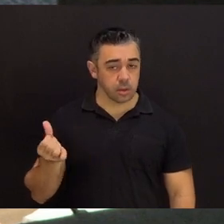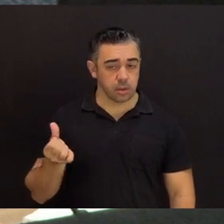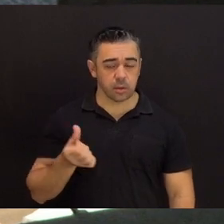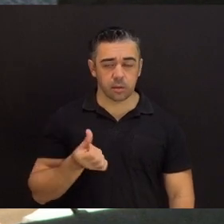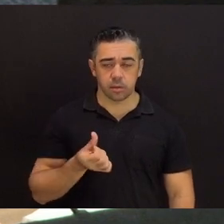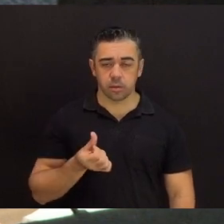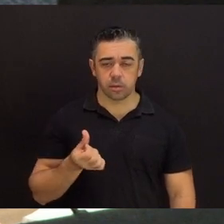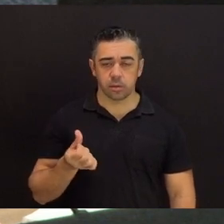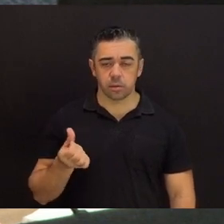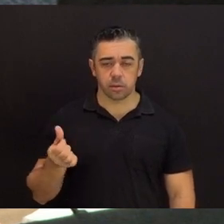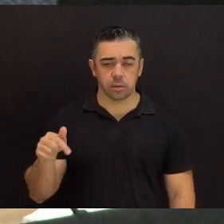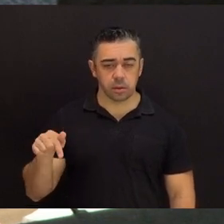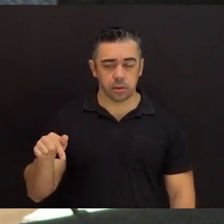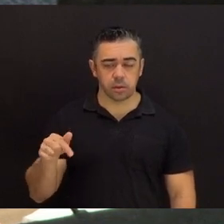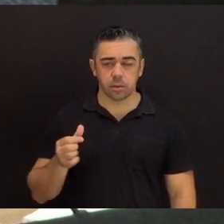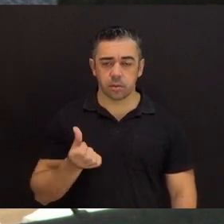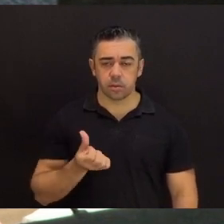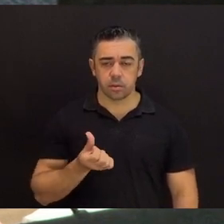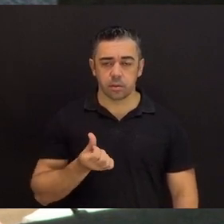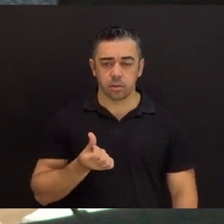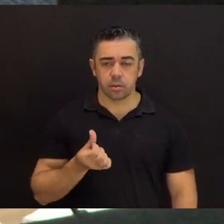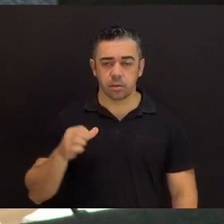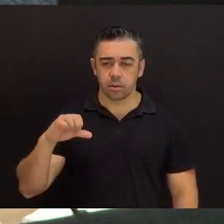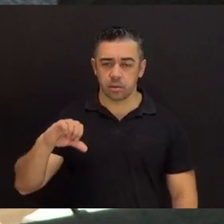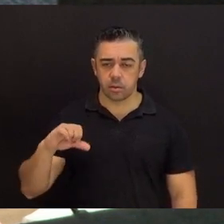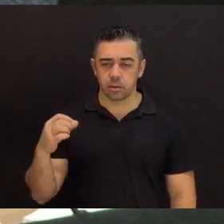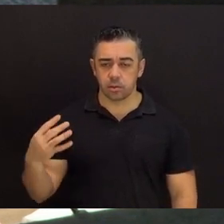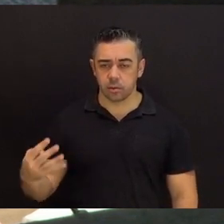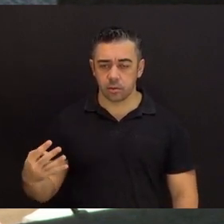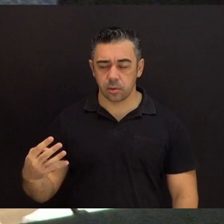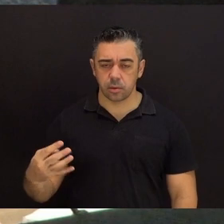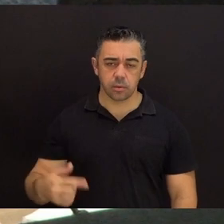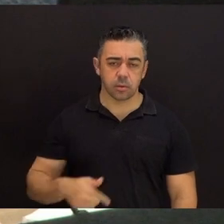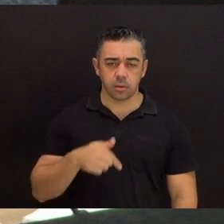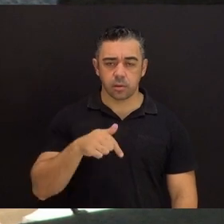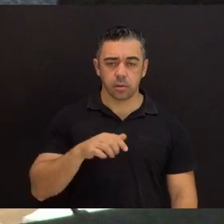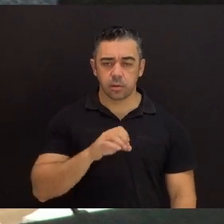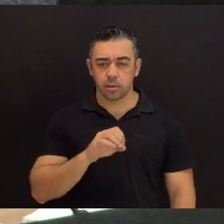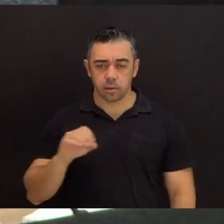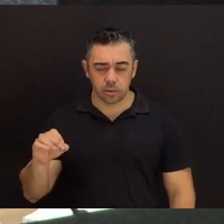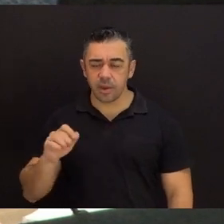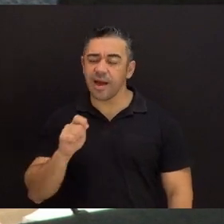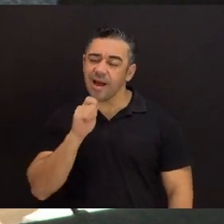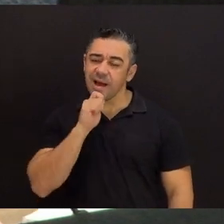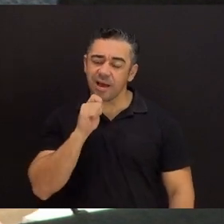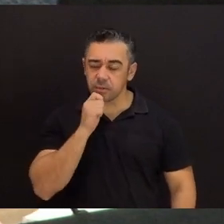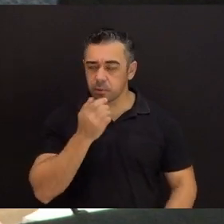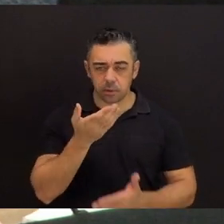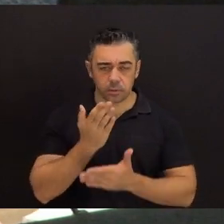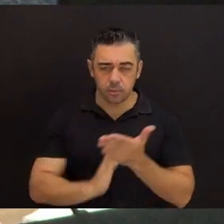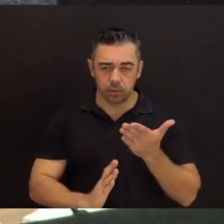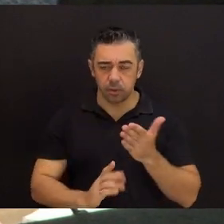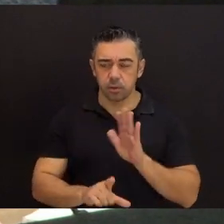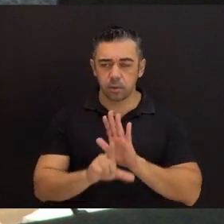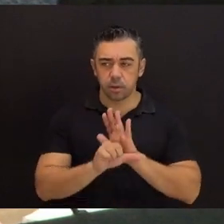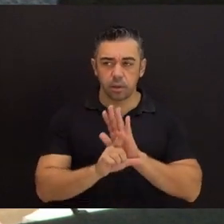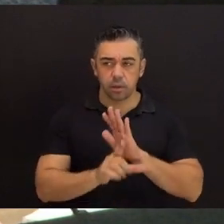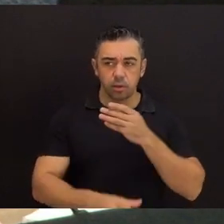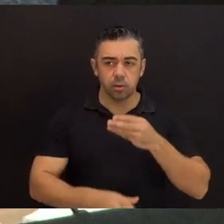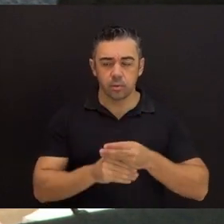6667 694 e 700 e ainda foi rejeitada projeto ali complementar